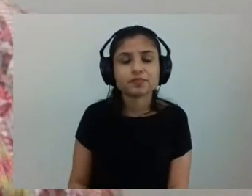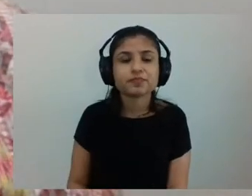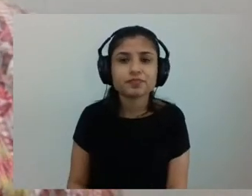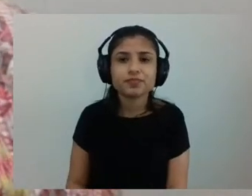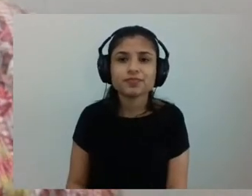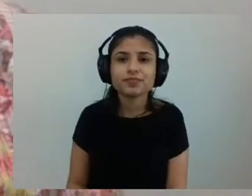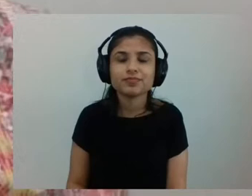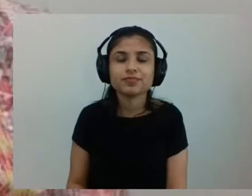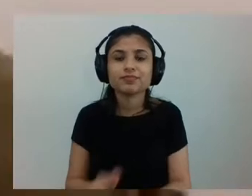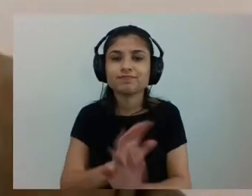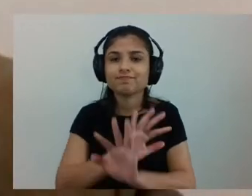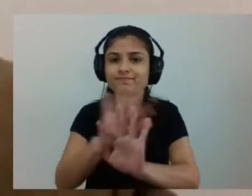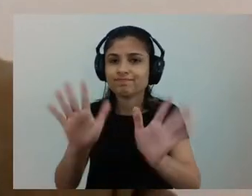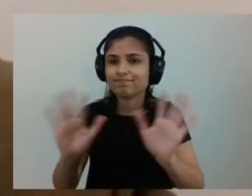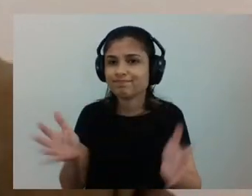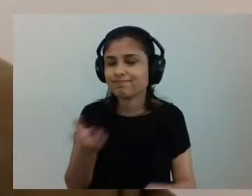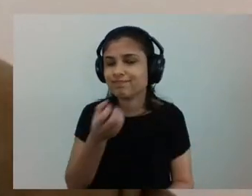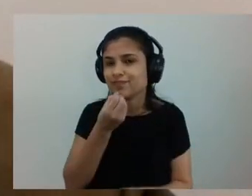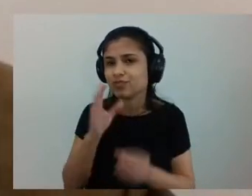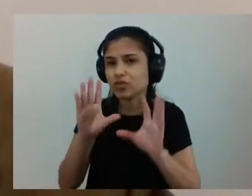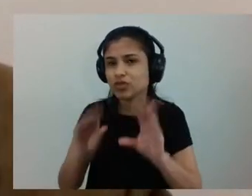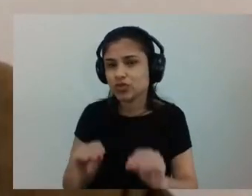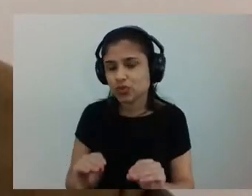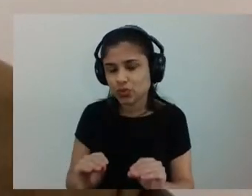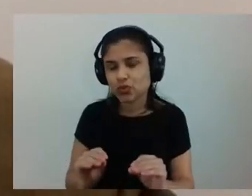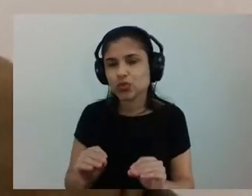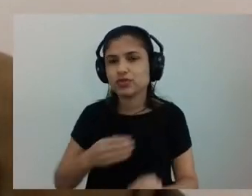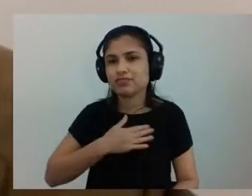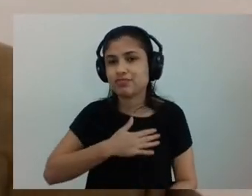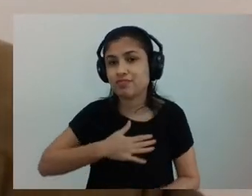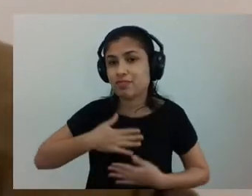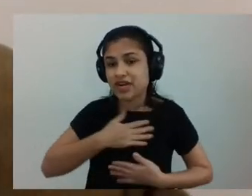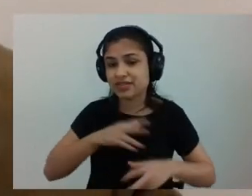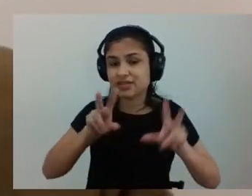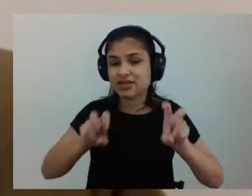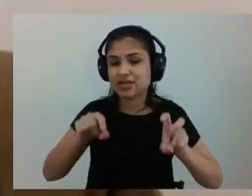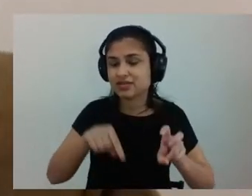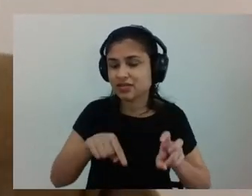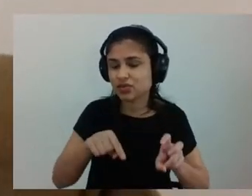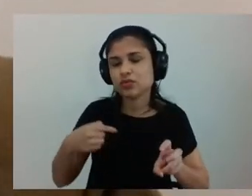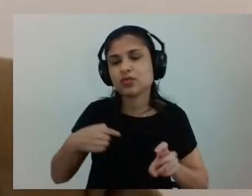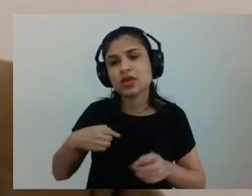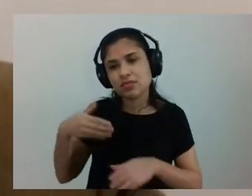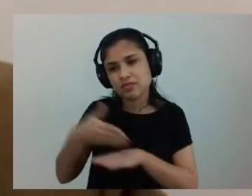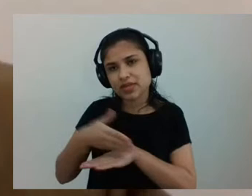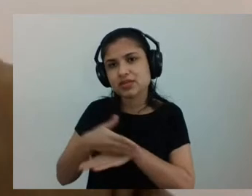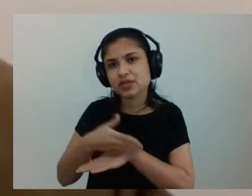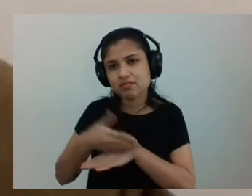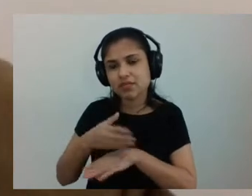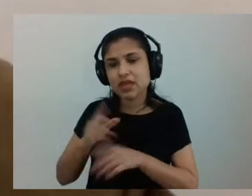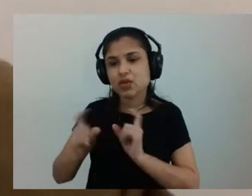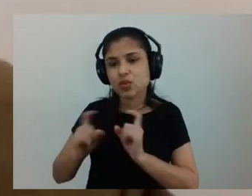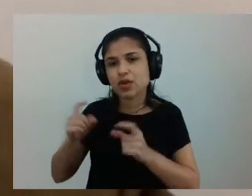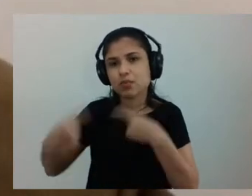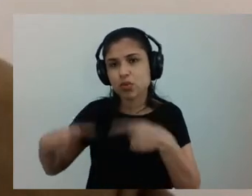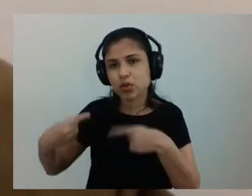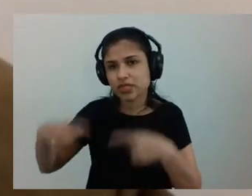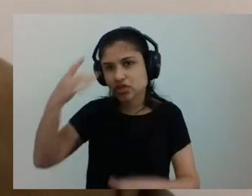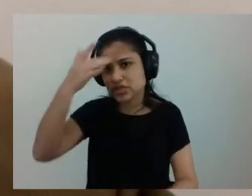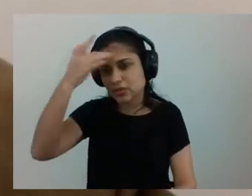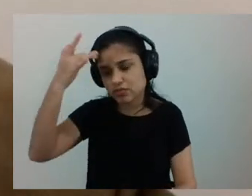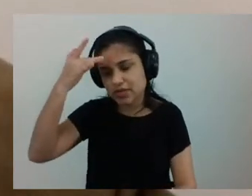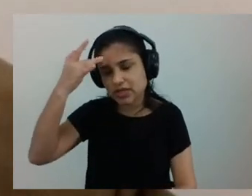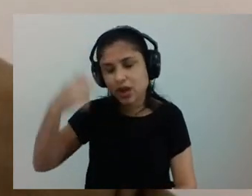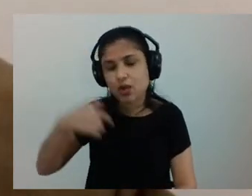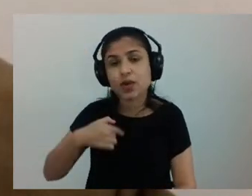Olá, boa noite mais uma vez. É um prazer falar sobre esse assunto. Eu participei de algumas reuniões da política de saúde mental e eu acho que